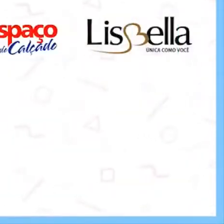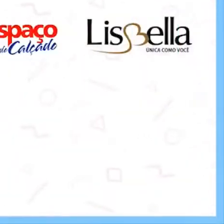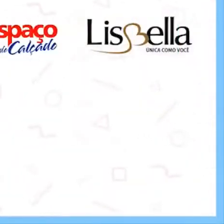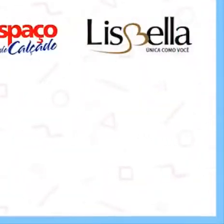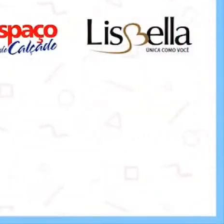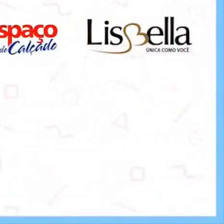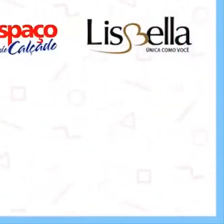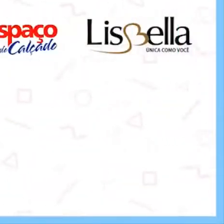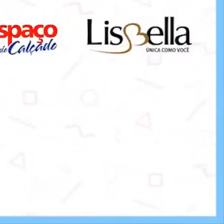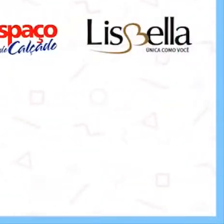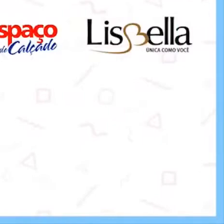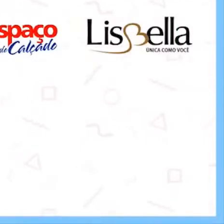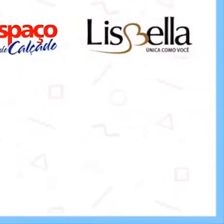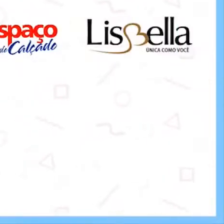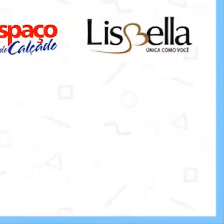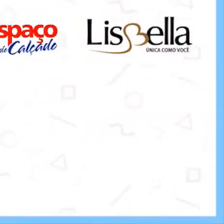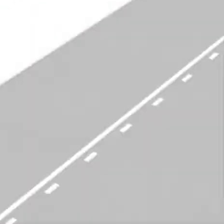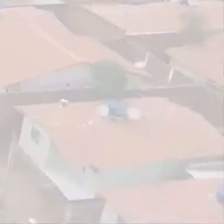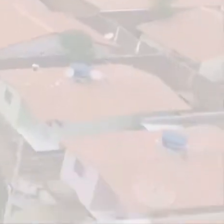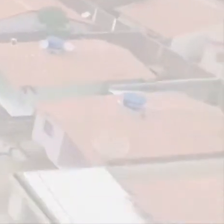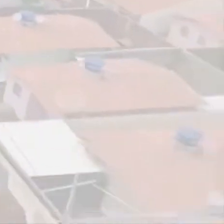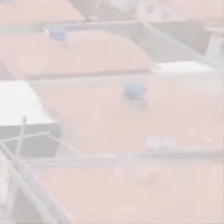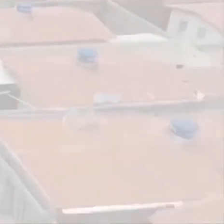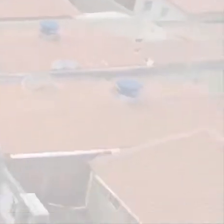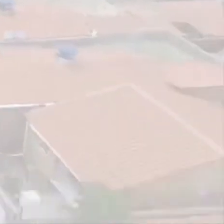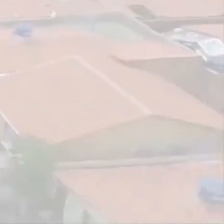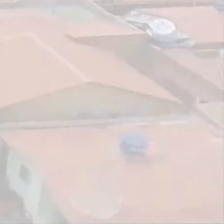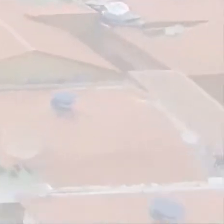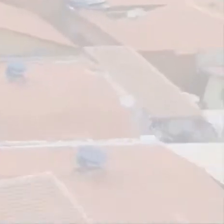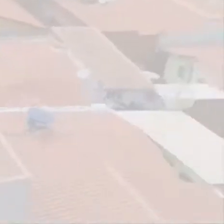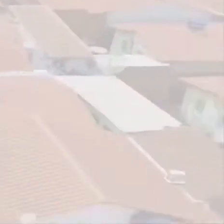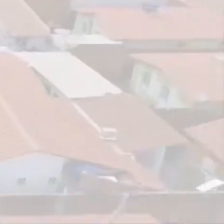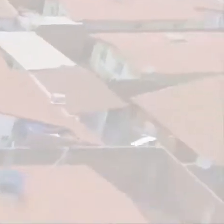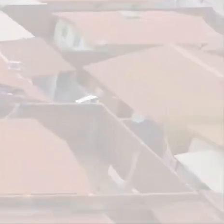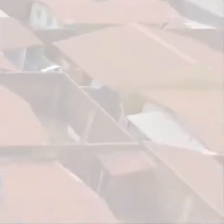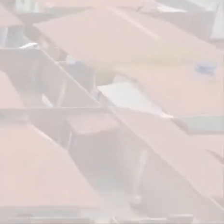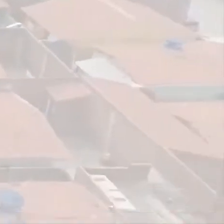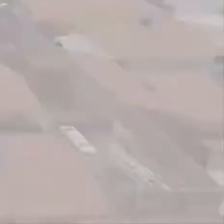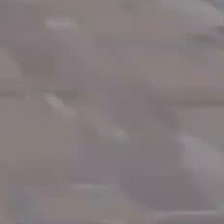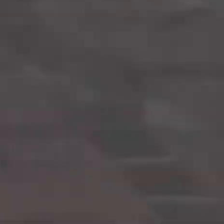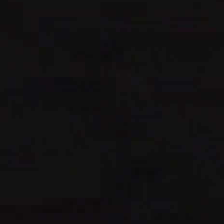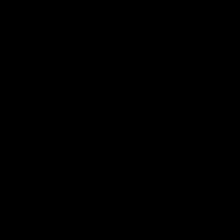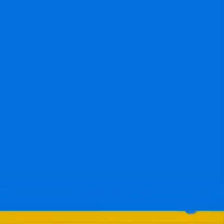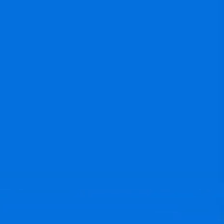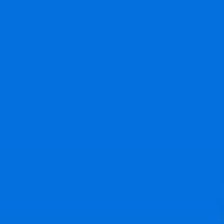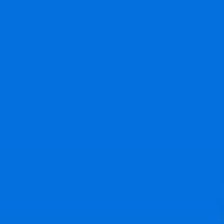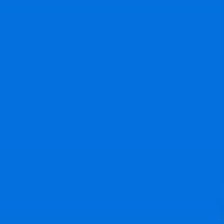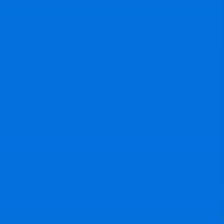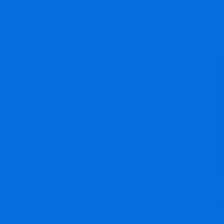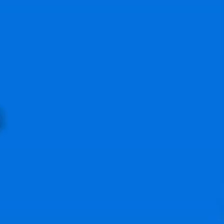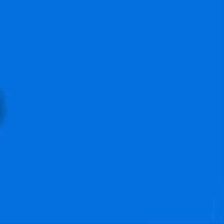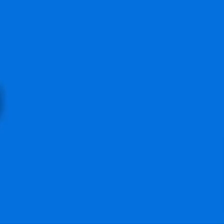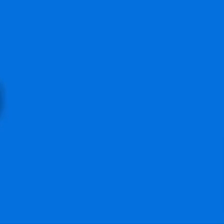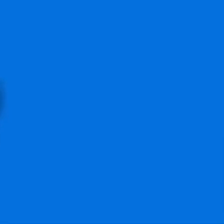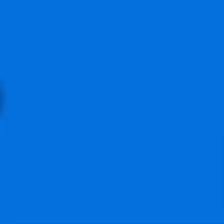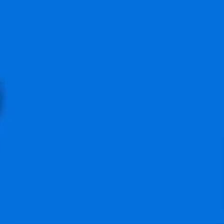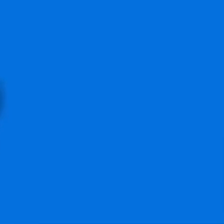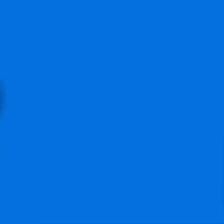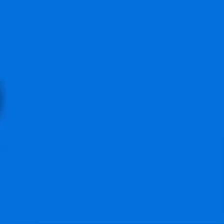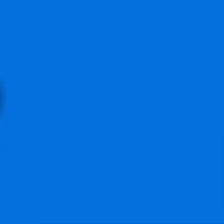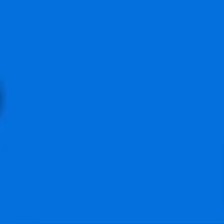Porfírio Calçados e Espaço do Calçado. Viana e Moura, morar bem ficou mais fácil. E Mercadão,